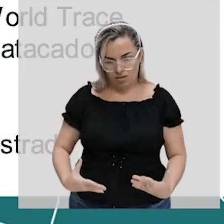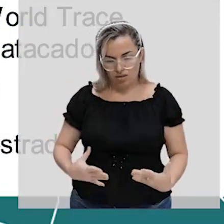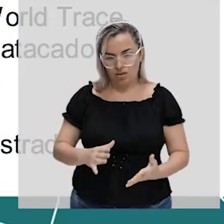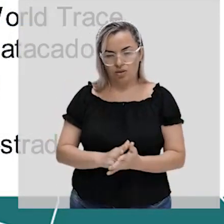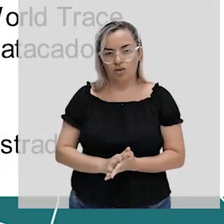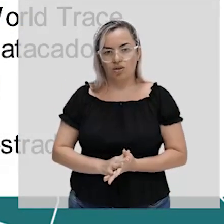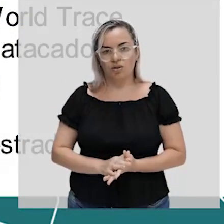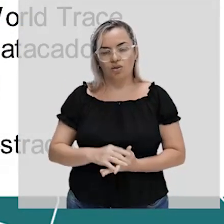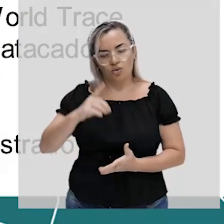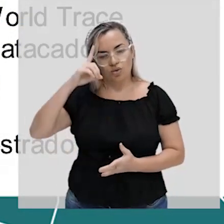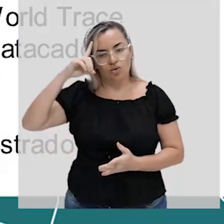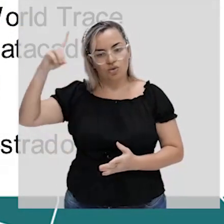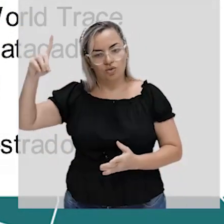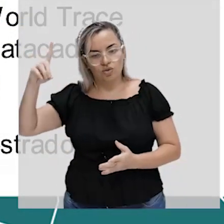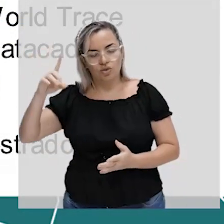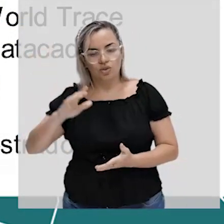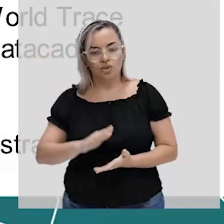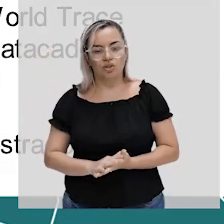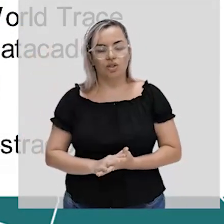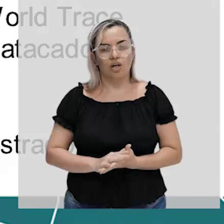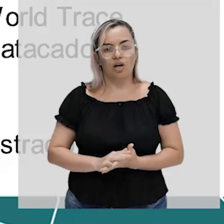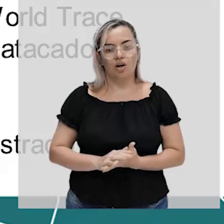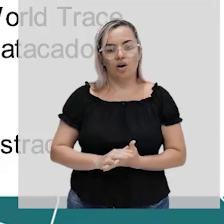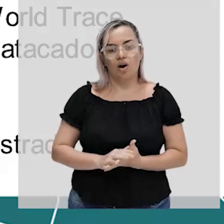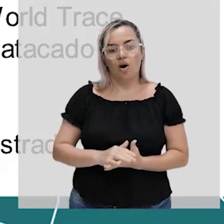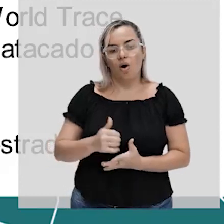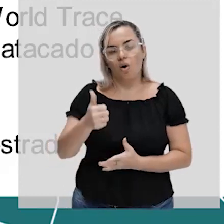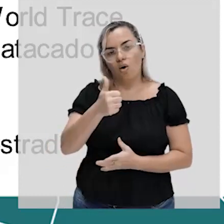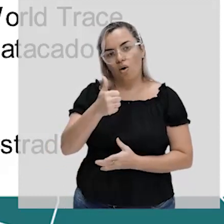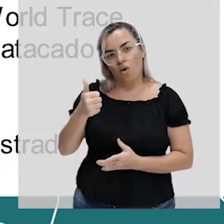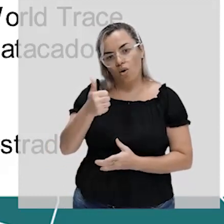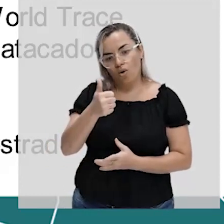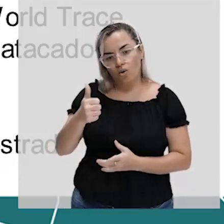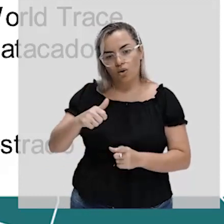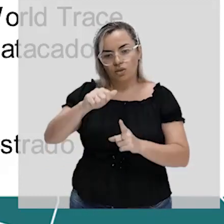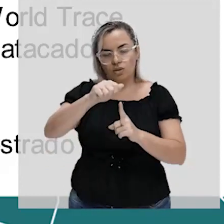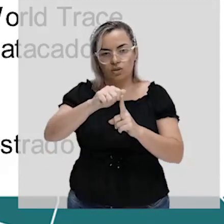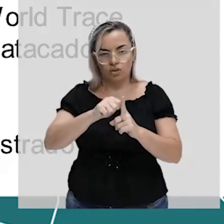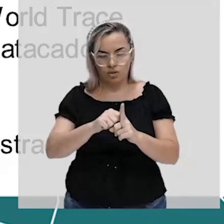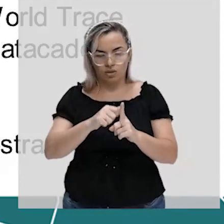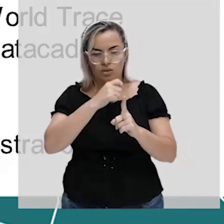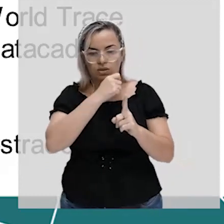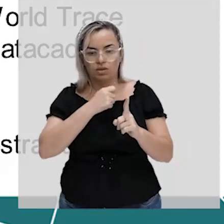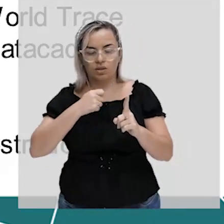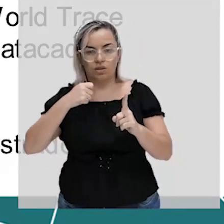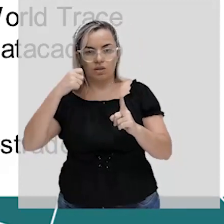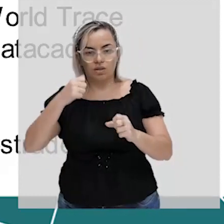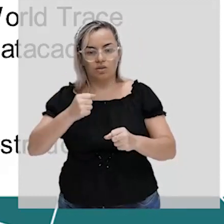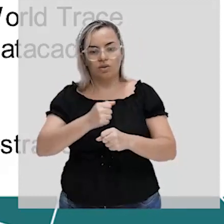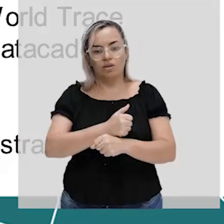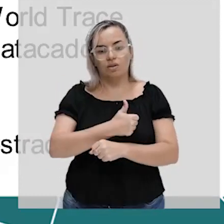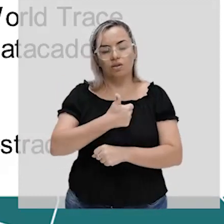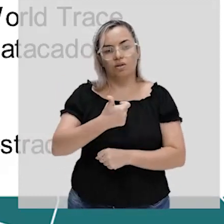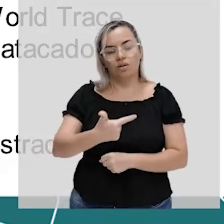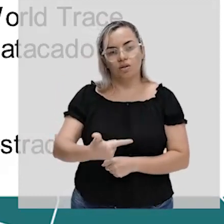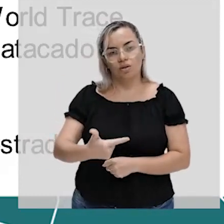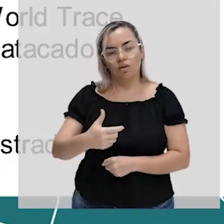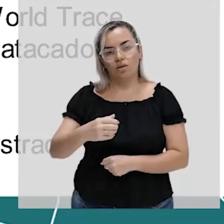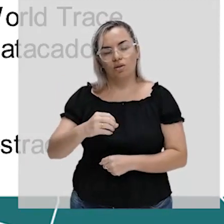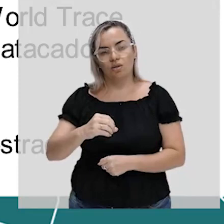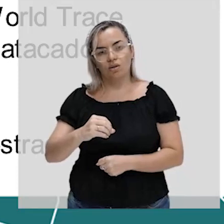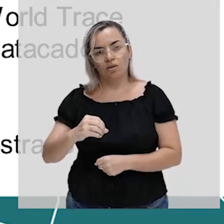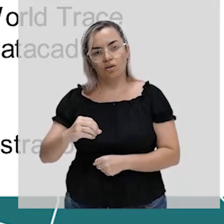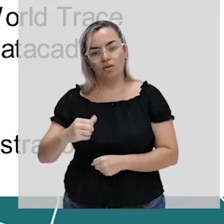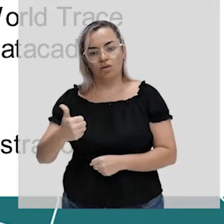de 2001, né? Nós vamos ter aí os atentados das Torres Gêmeas. Mas veja